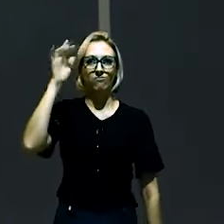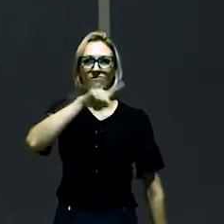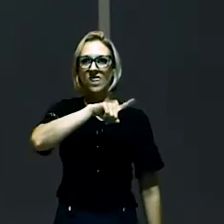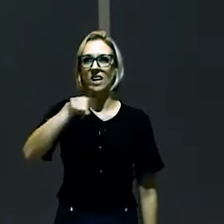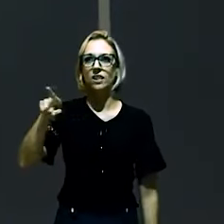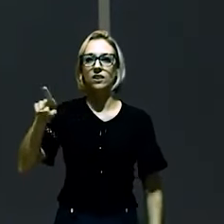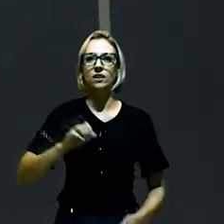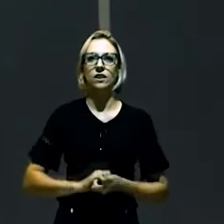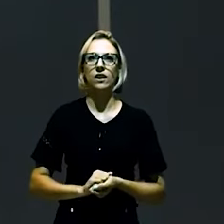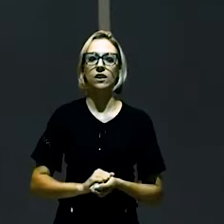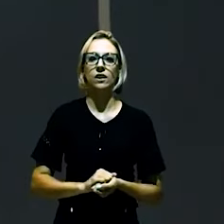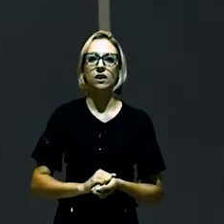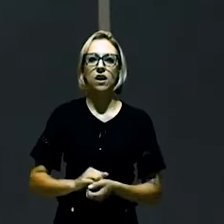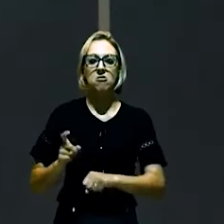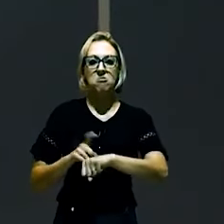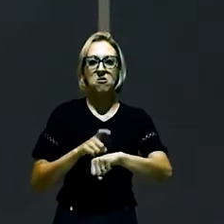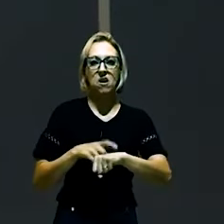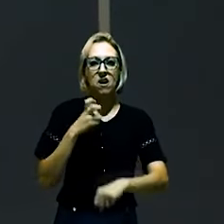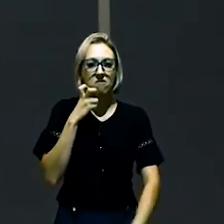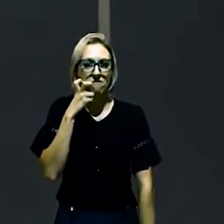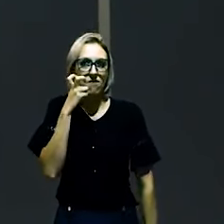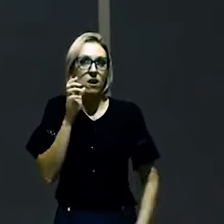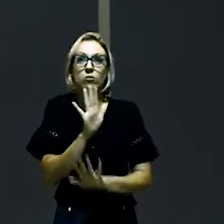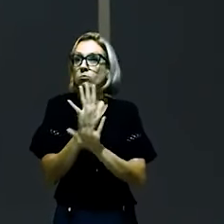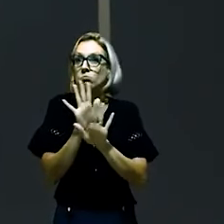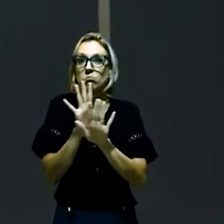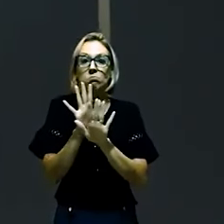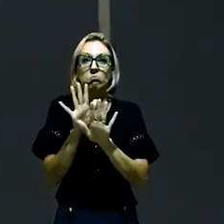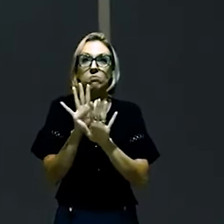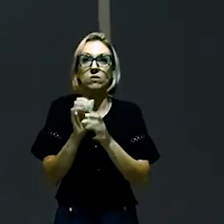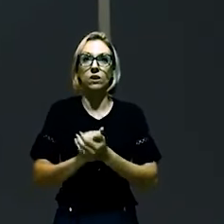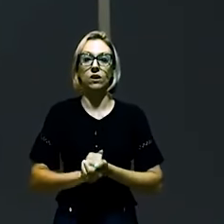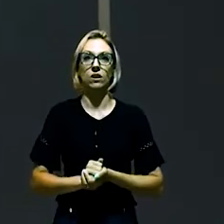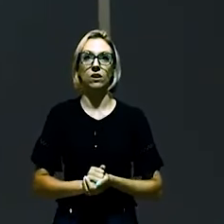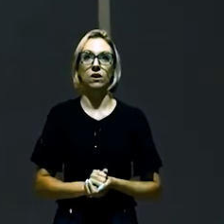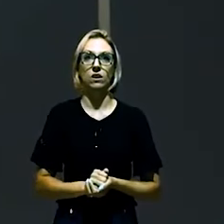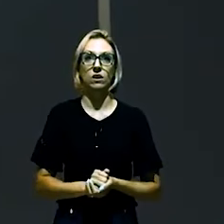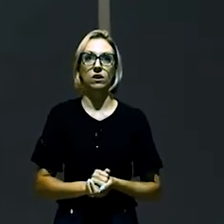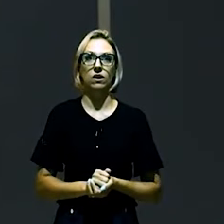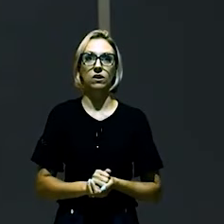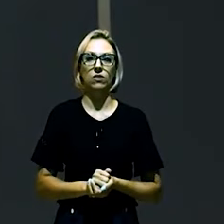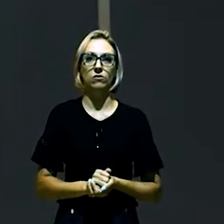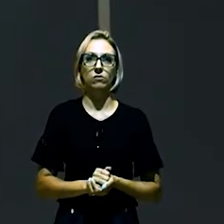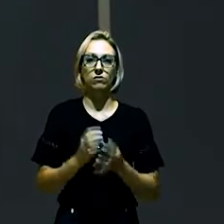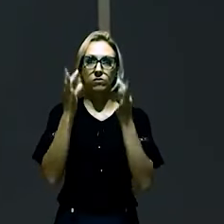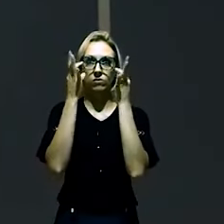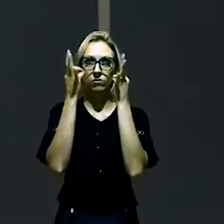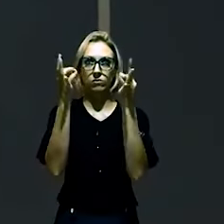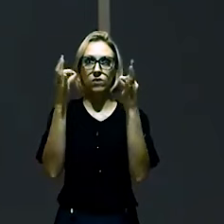que seja um momento de vergonha. Não. Entendo o que eu vou dizer aqui, ó. Fixa o olho em mim.